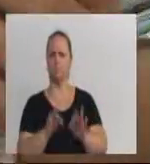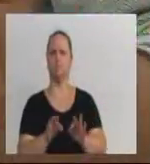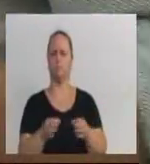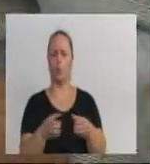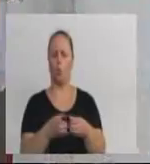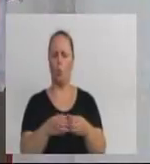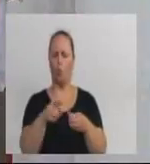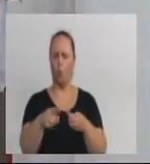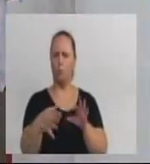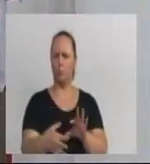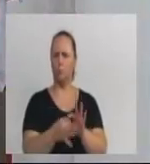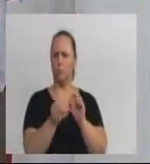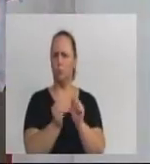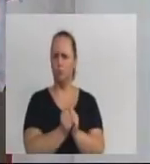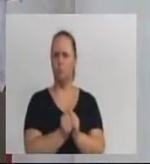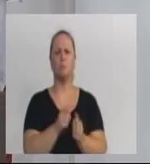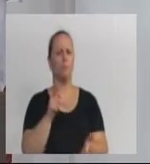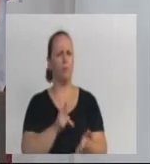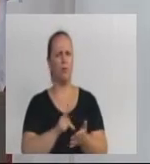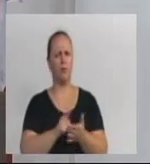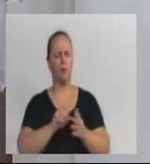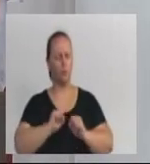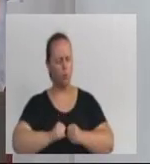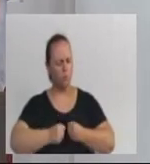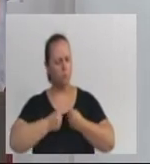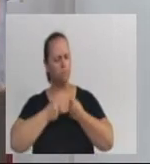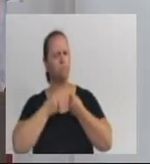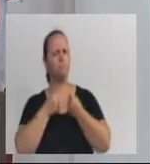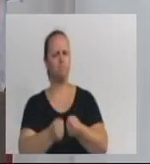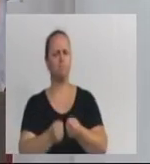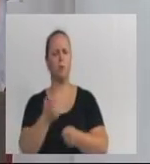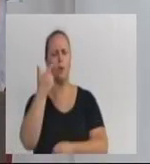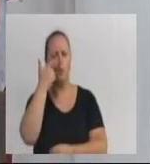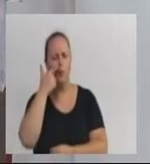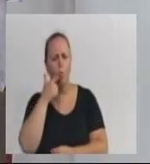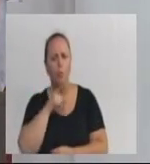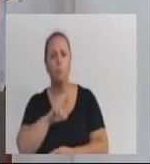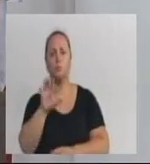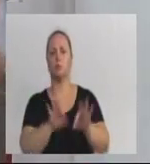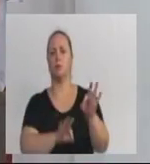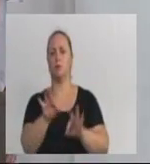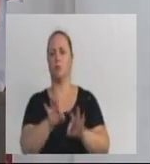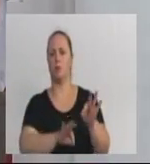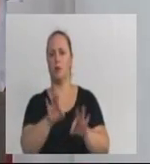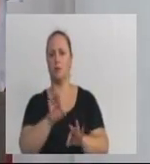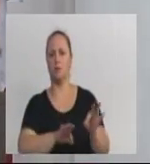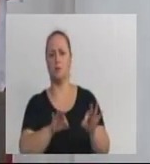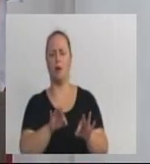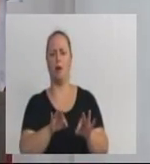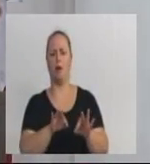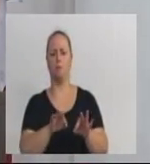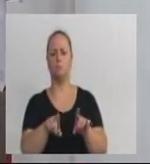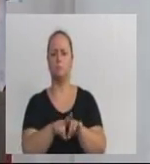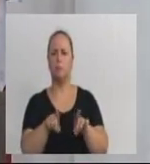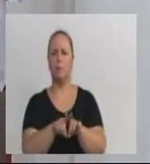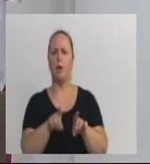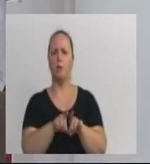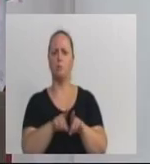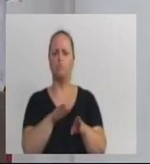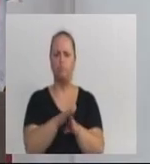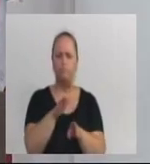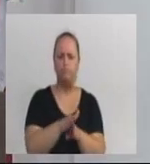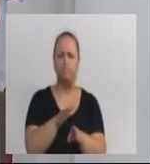vereador Robinho, das tripas coração para poder tocar a nossa Polícia Civil aqui no Vale do